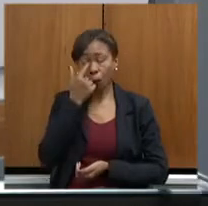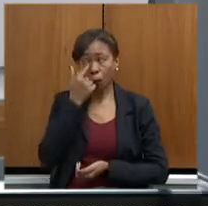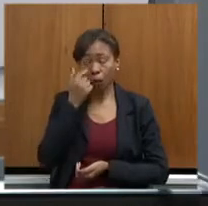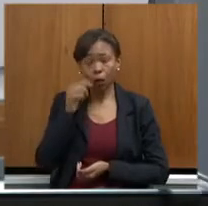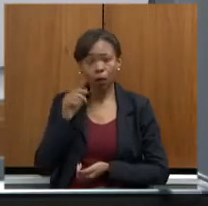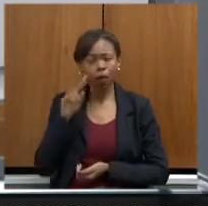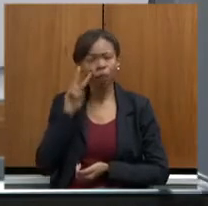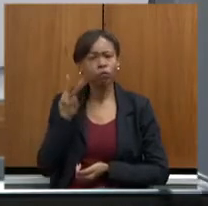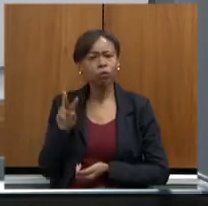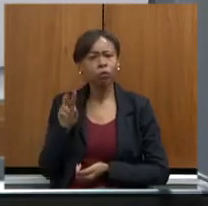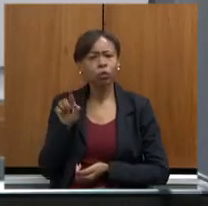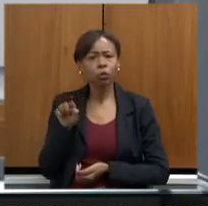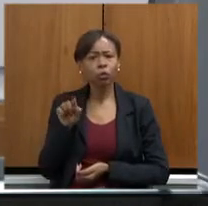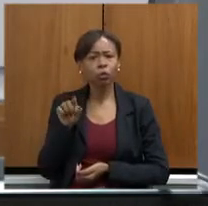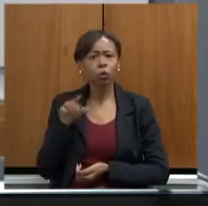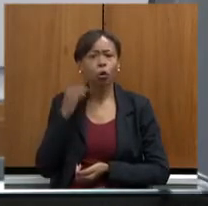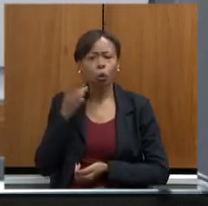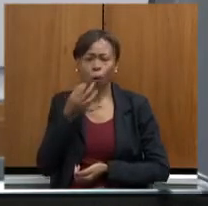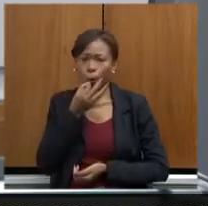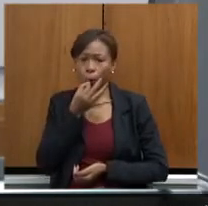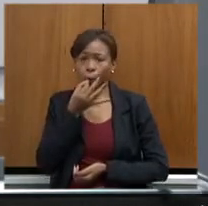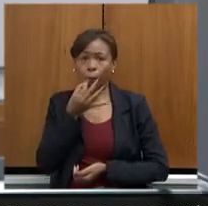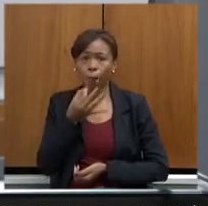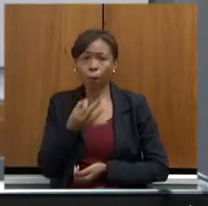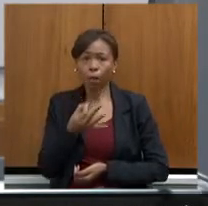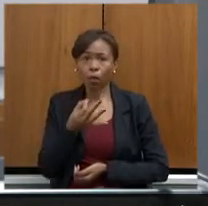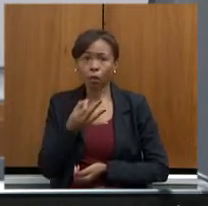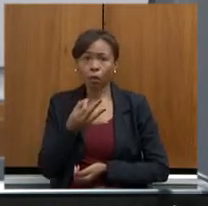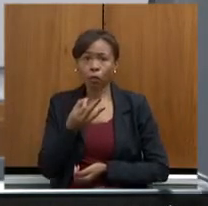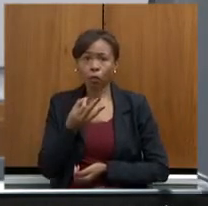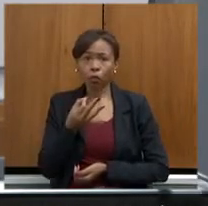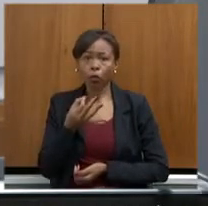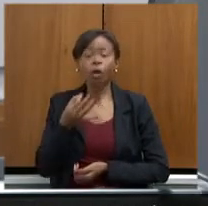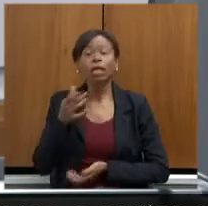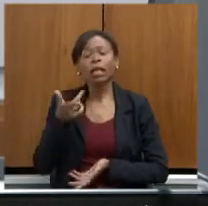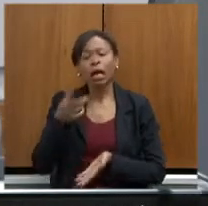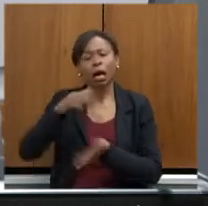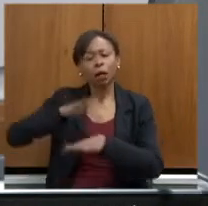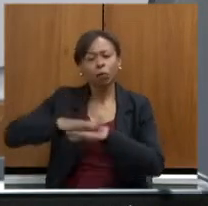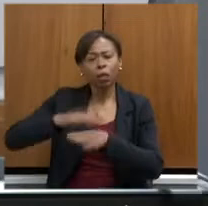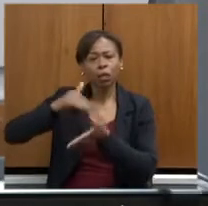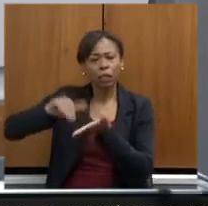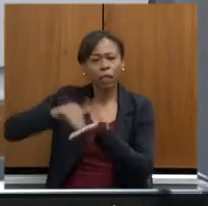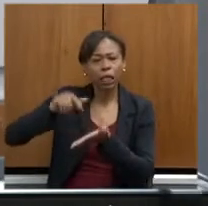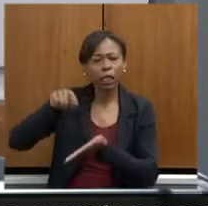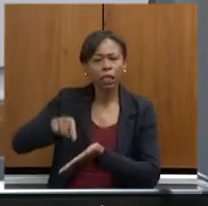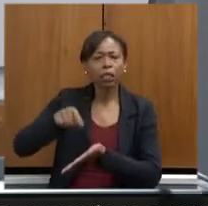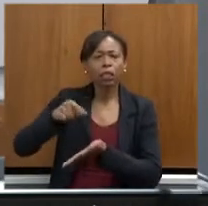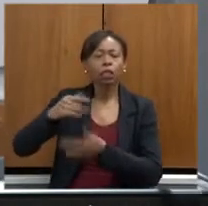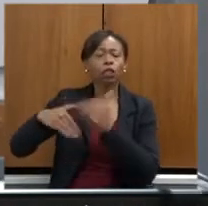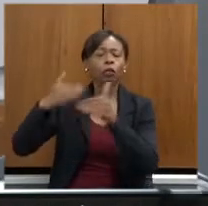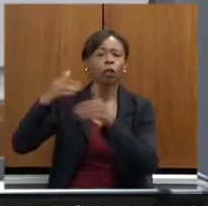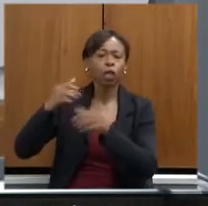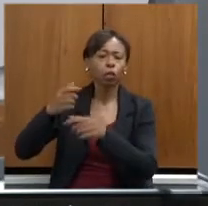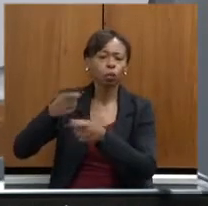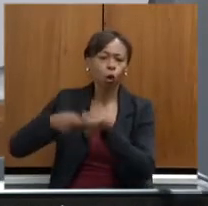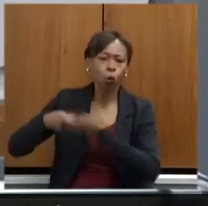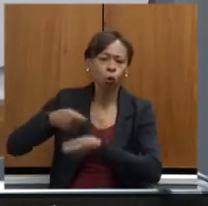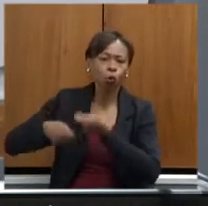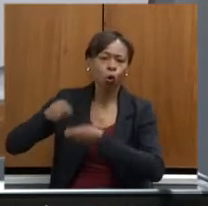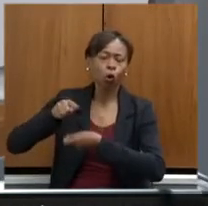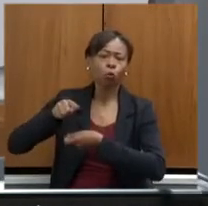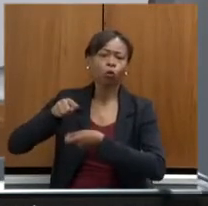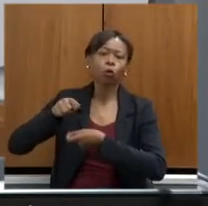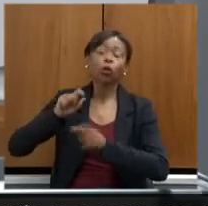ouvimos é bem nela opinião o próprio da própria secretaria da secretaria desenvolvimento econômico esse